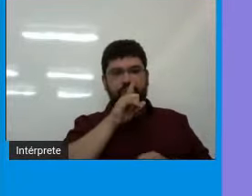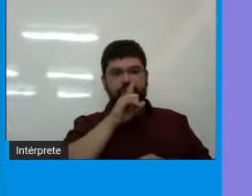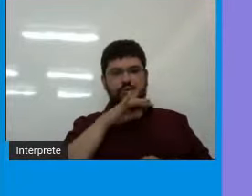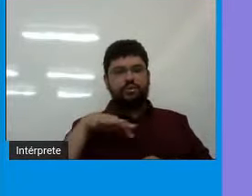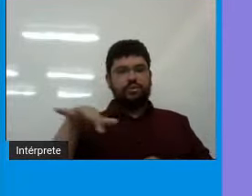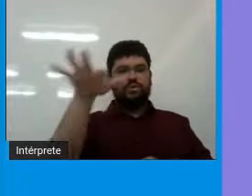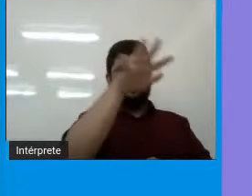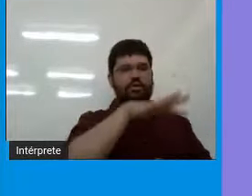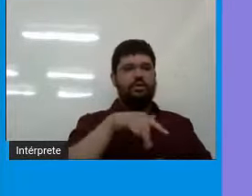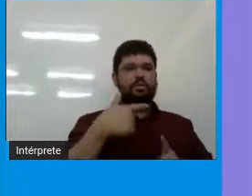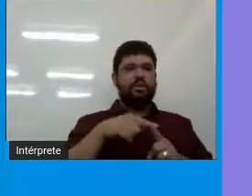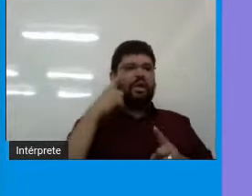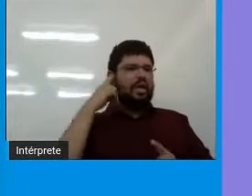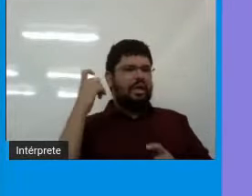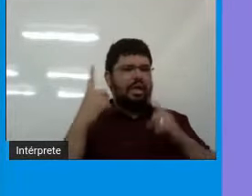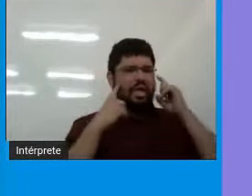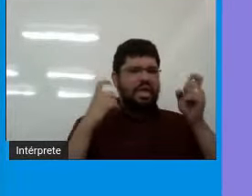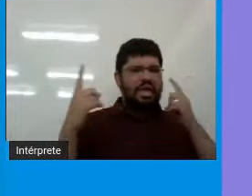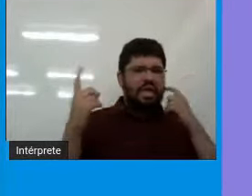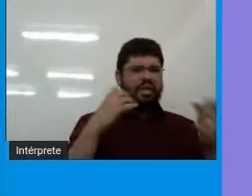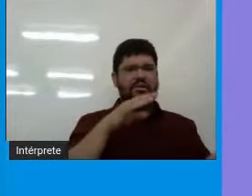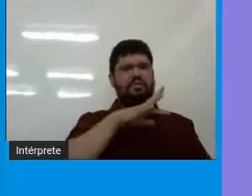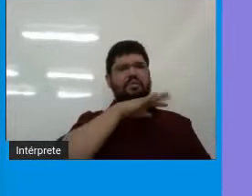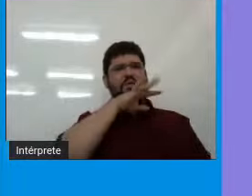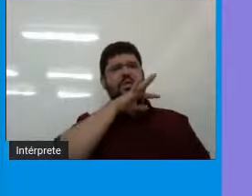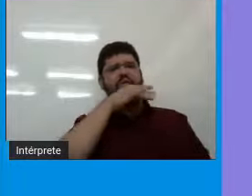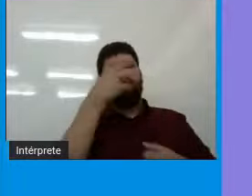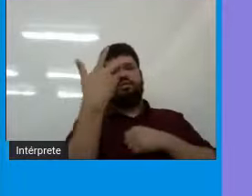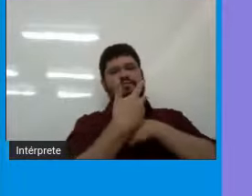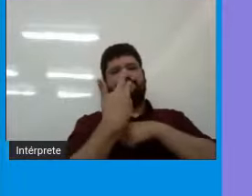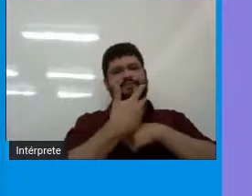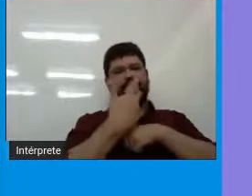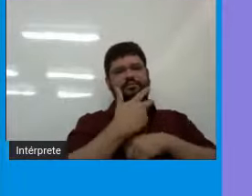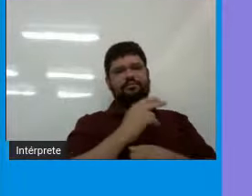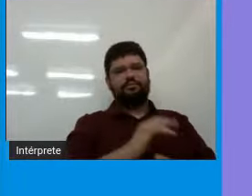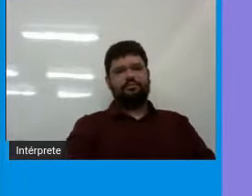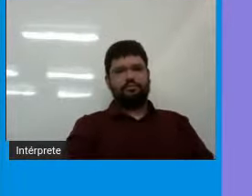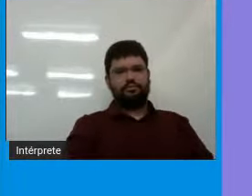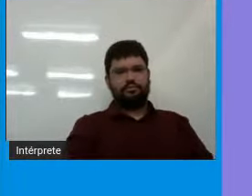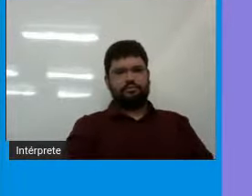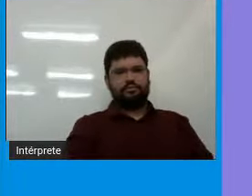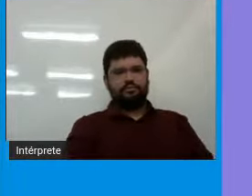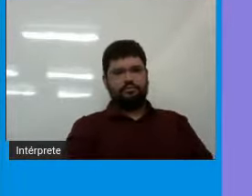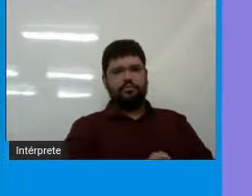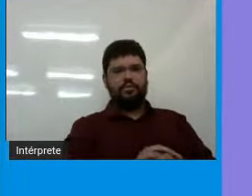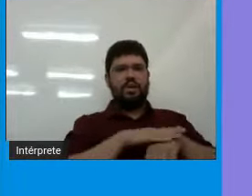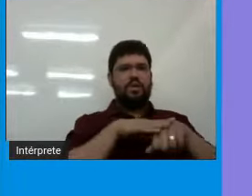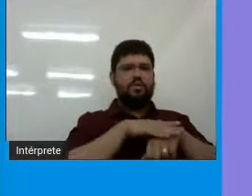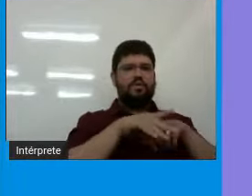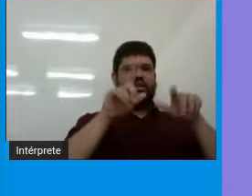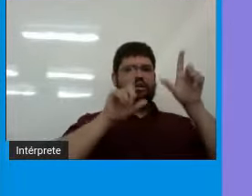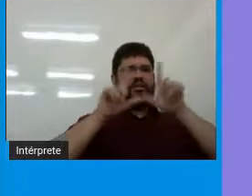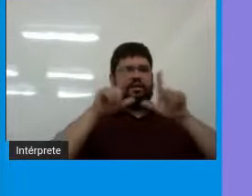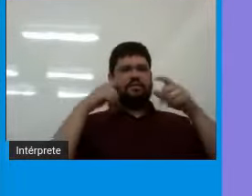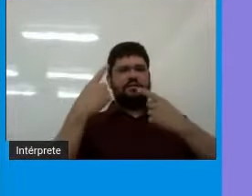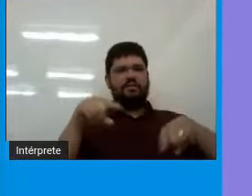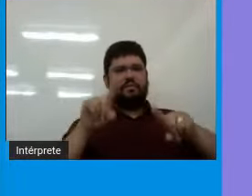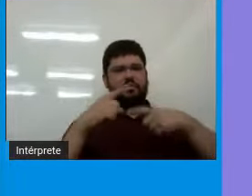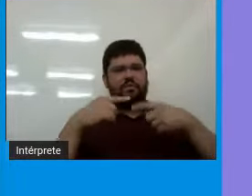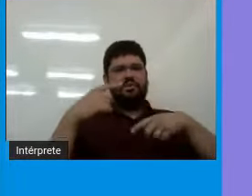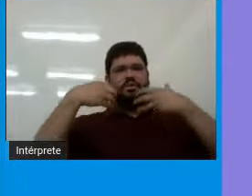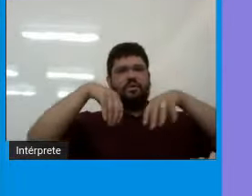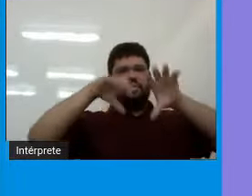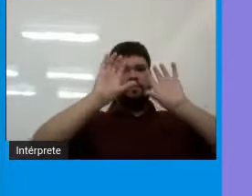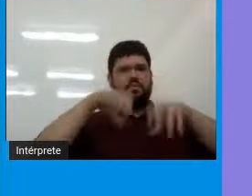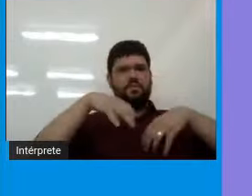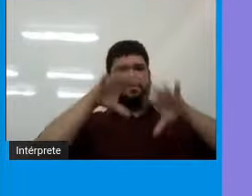pequenos sons que passam despercebidos no dia a dia devem ser evitados. Conversas, TV, música,